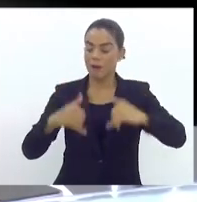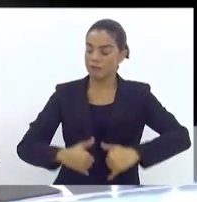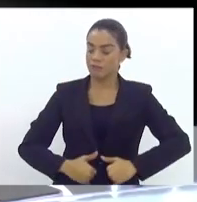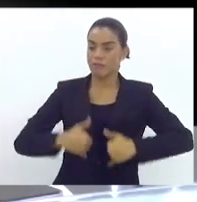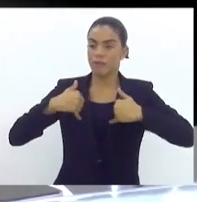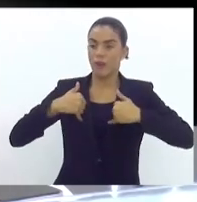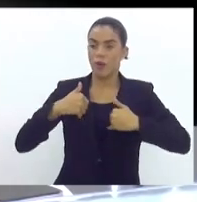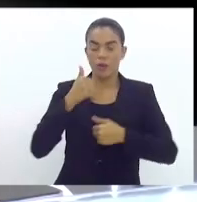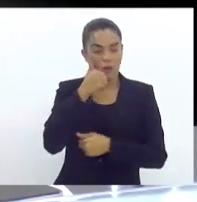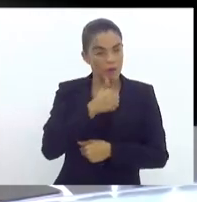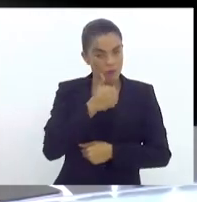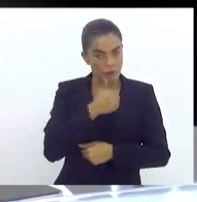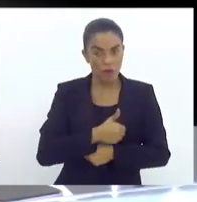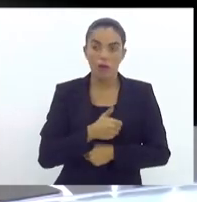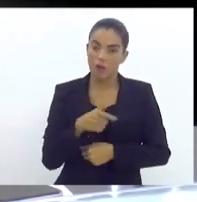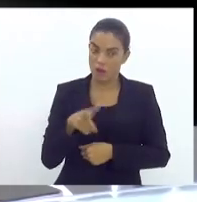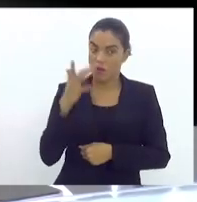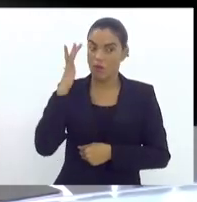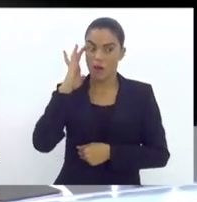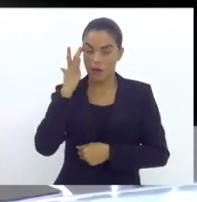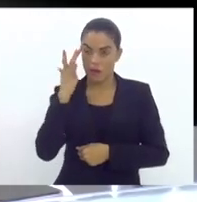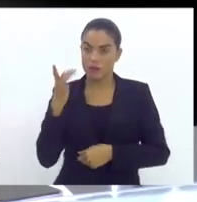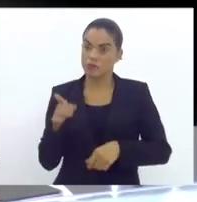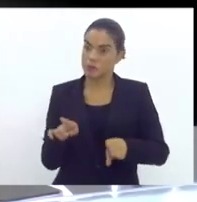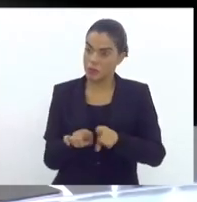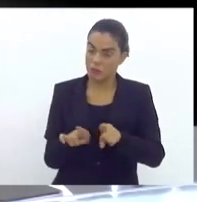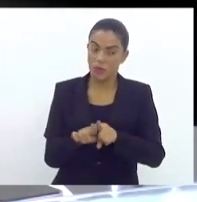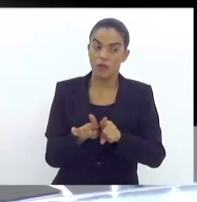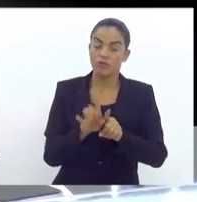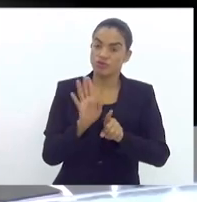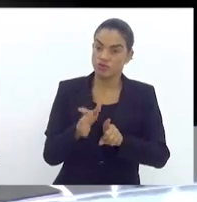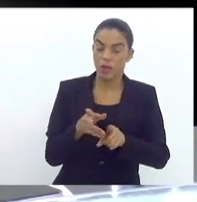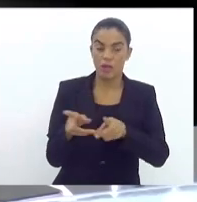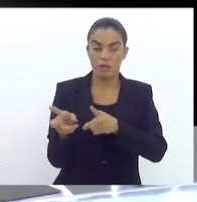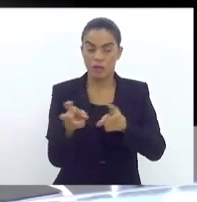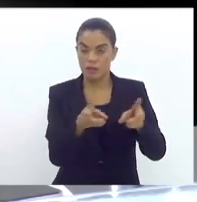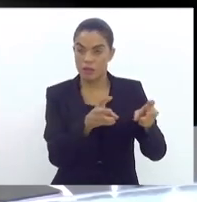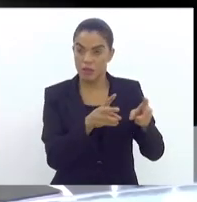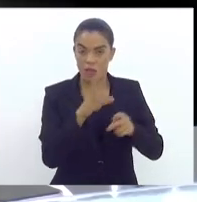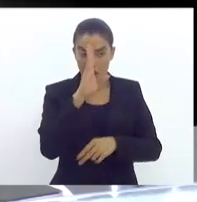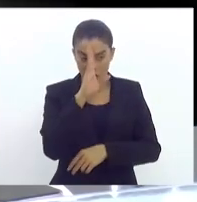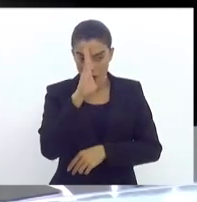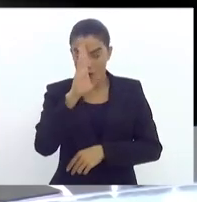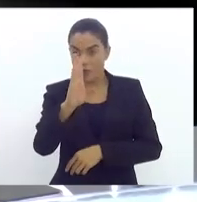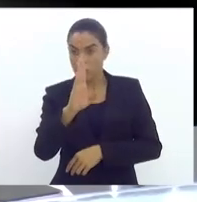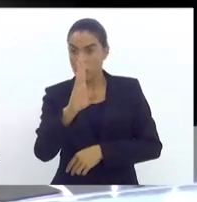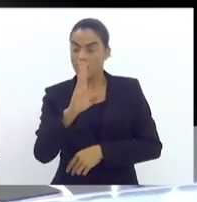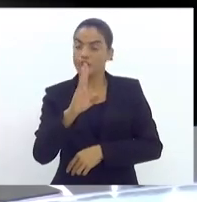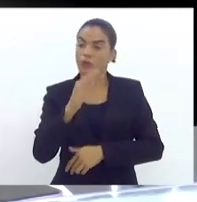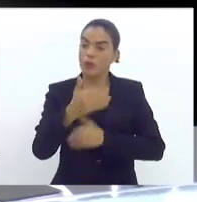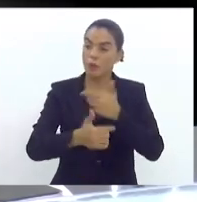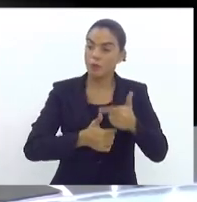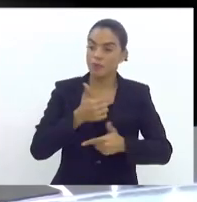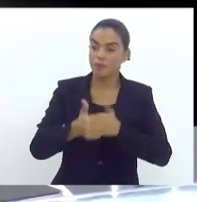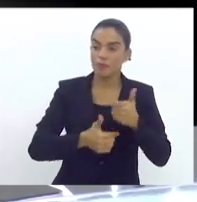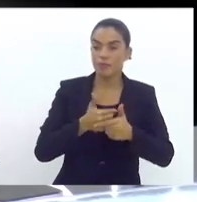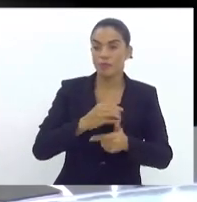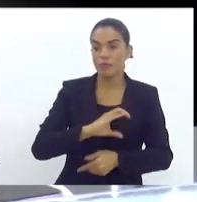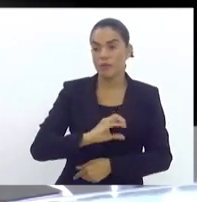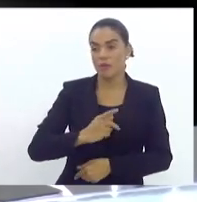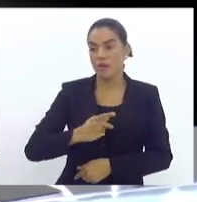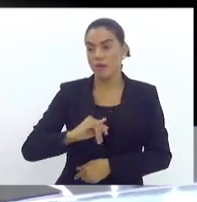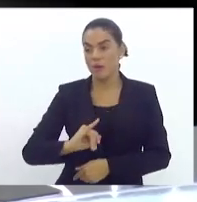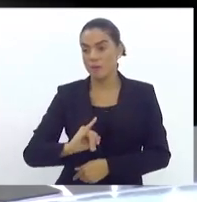mulheres em sociedade e esse eu acho e tem se contornado ao meu ver a principal tarefa dessa